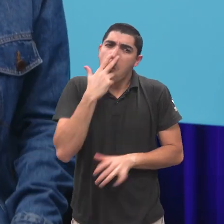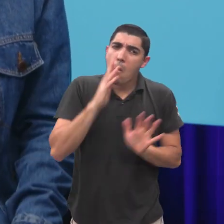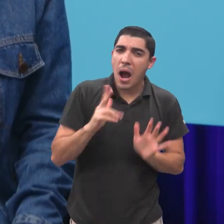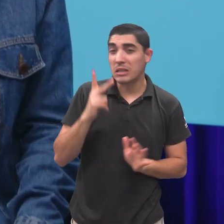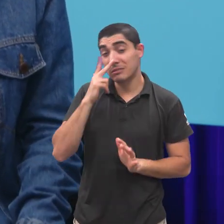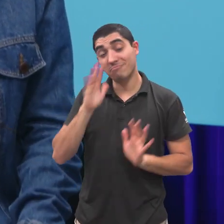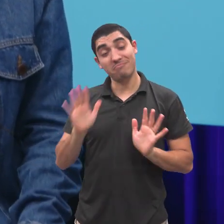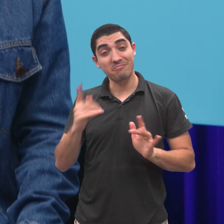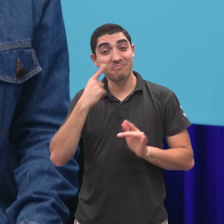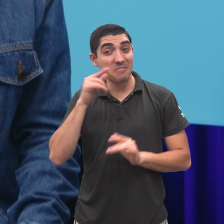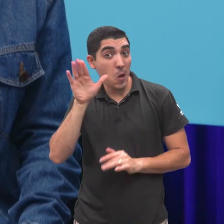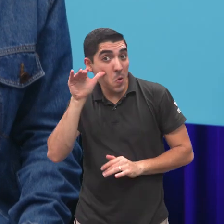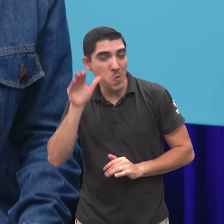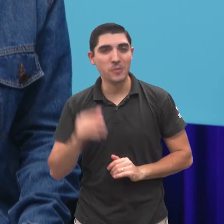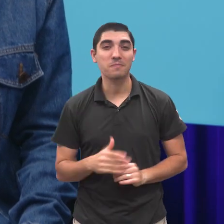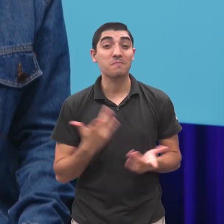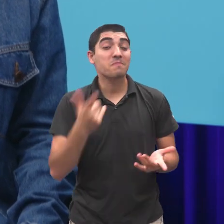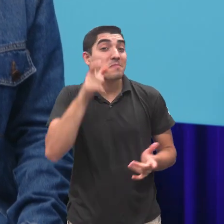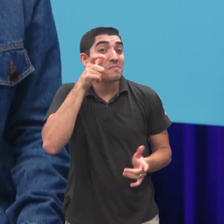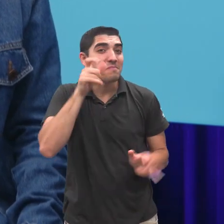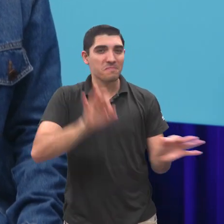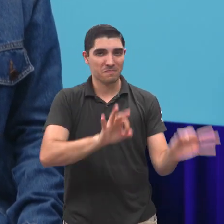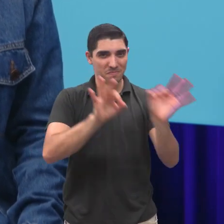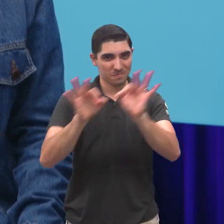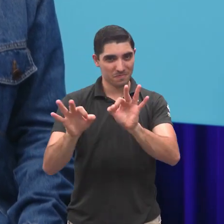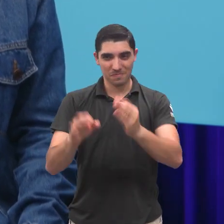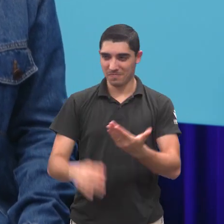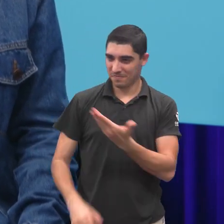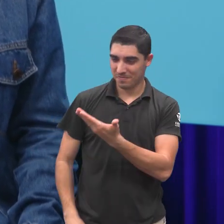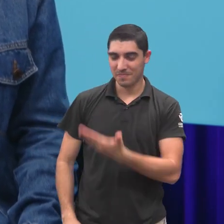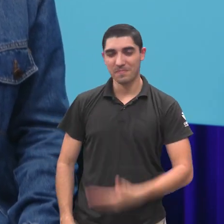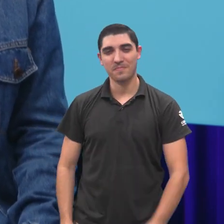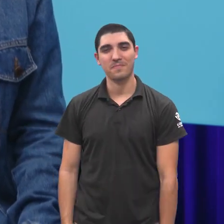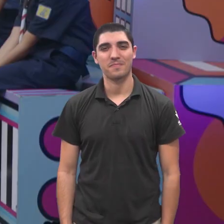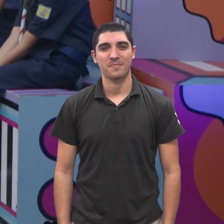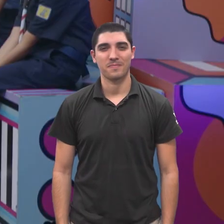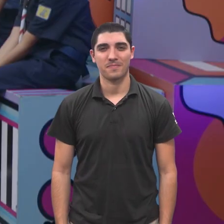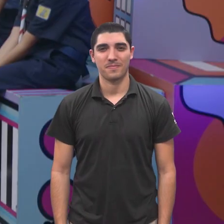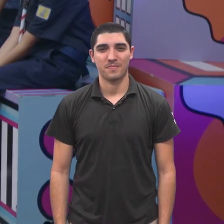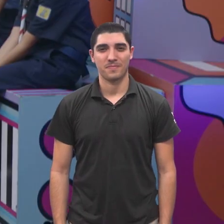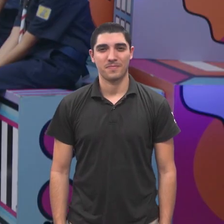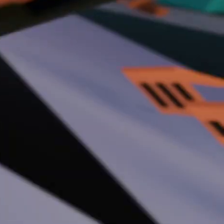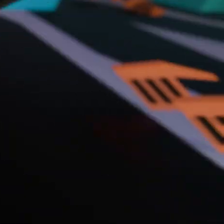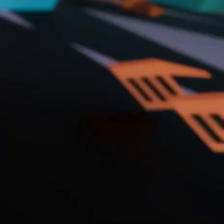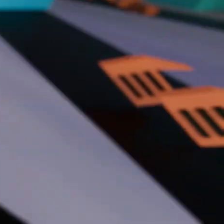muita curiosidade também. Pois é, então vamos ver então, tá na rua. Aqui,